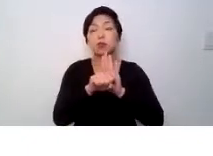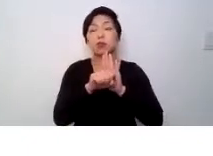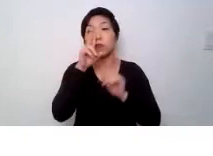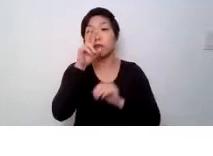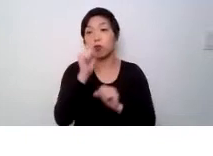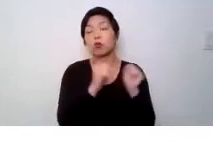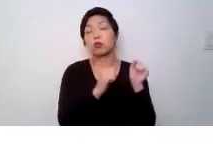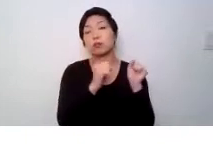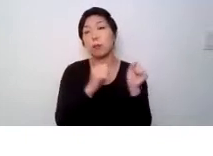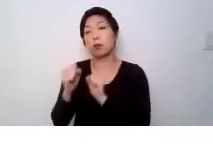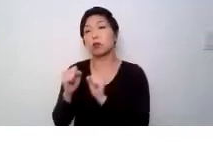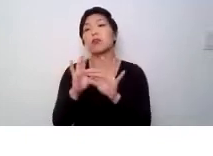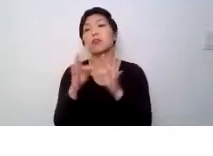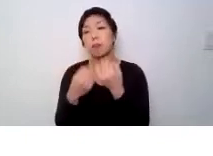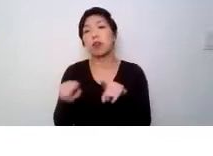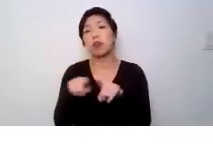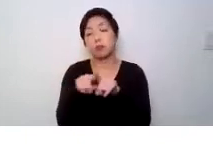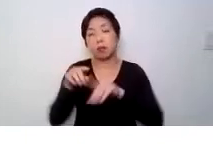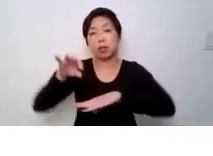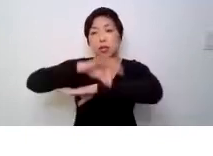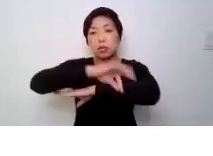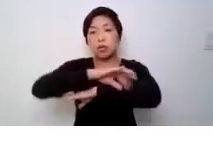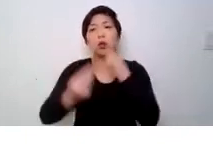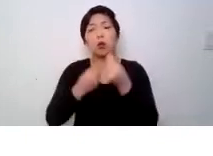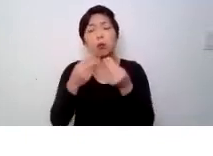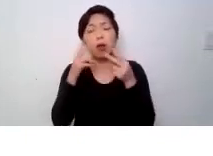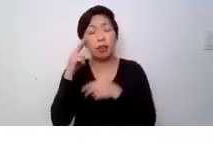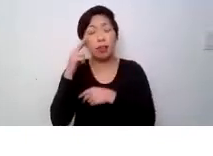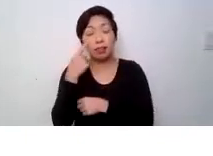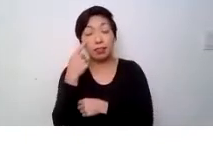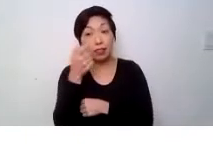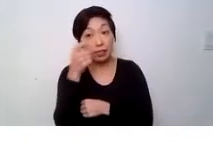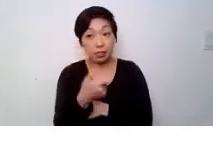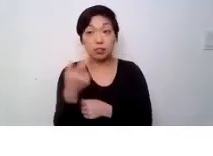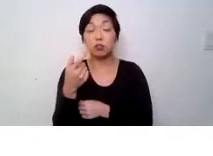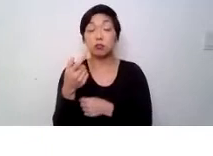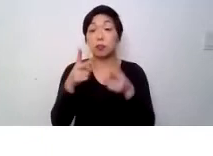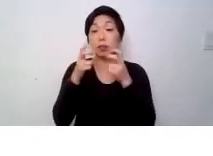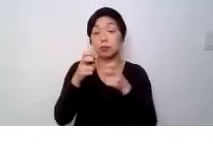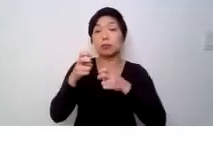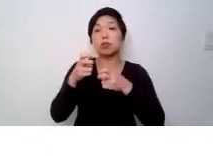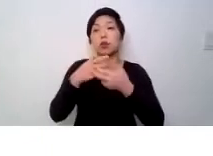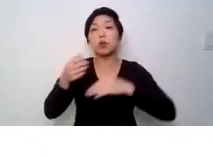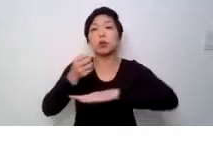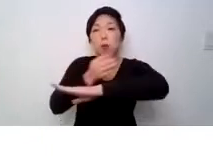foi esse processo de ver essas camadas do moderno e do antigo ou clássico durante a sua pesquisa